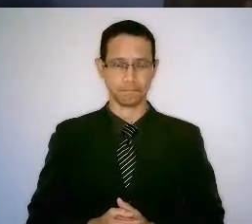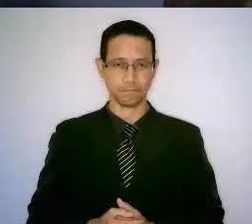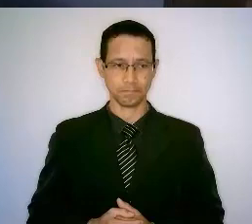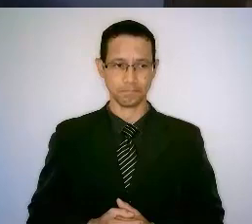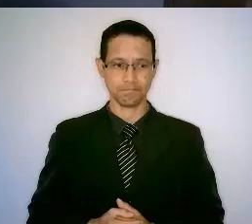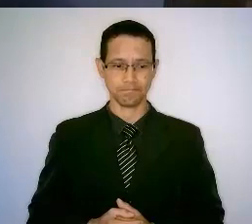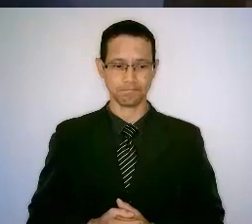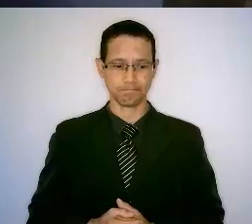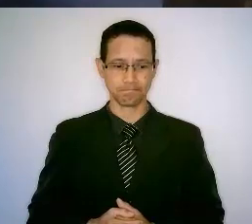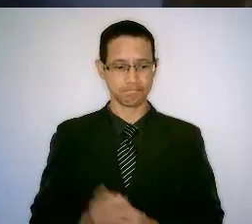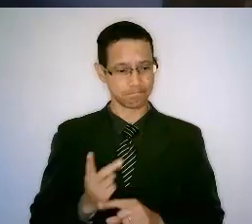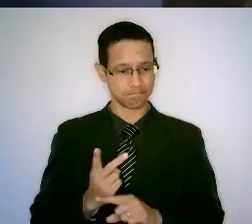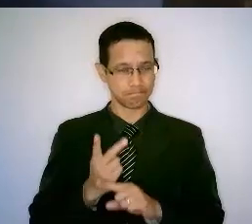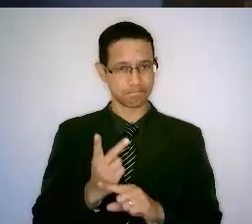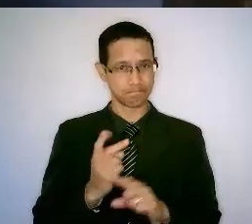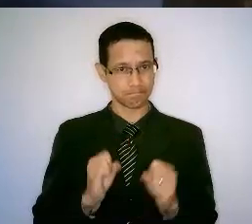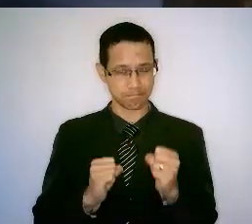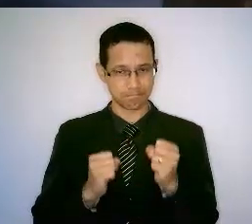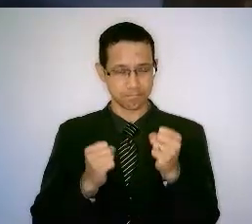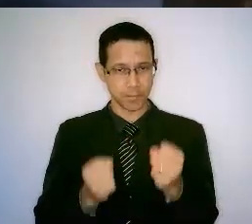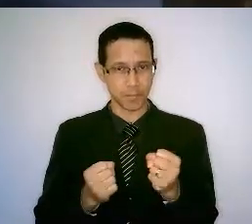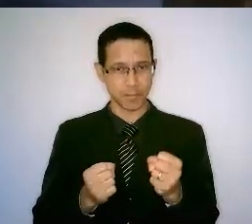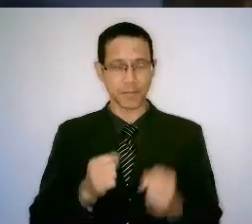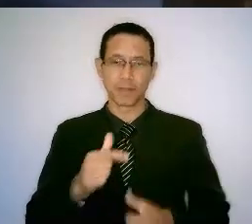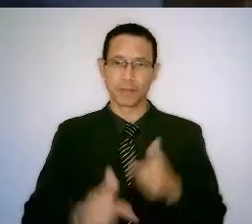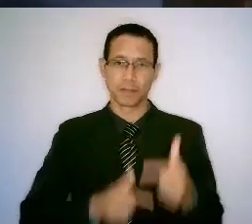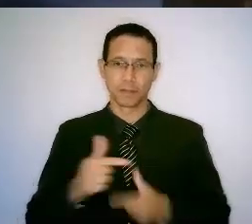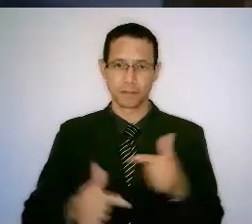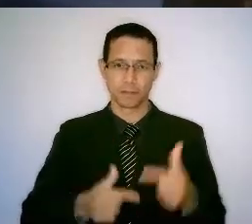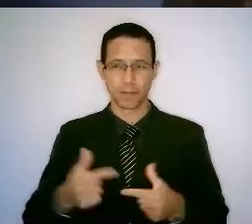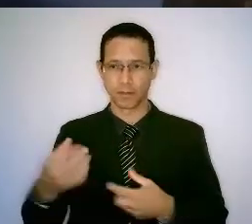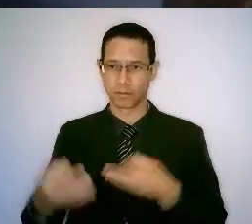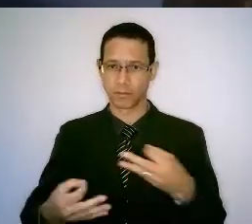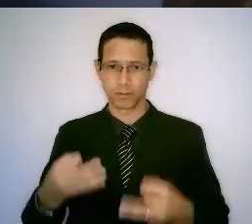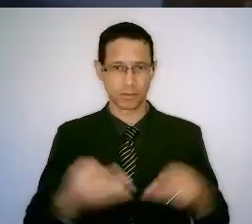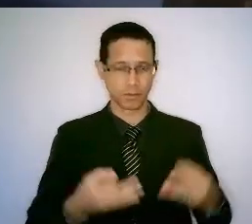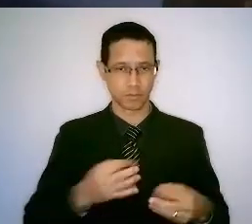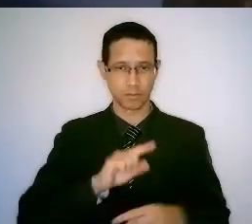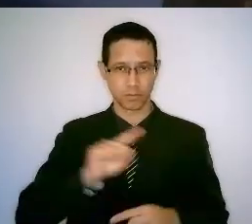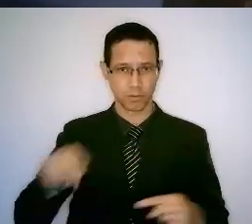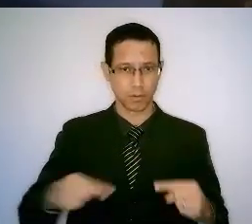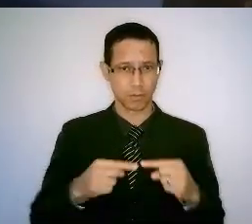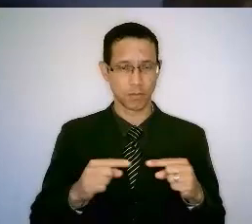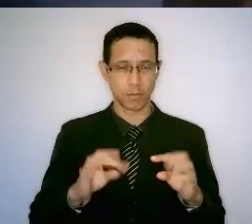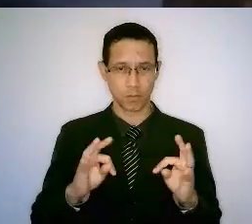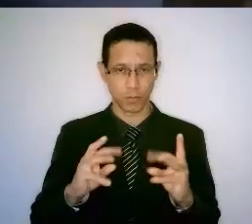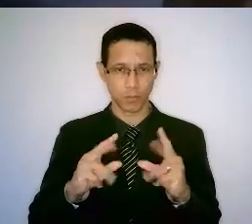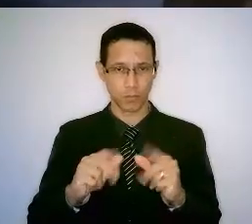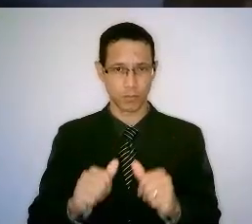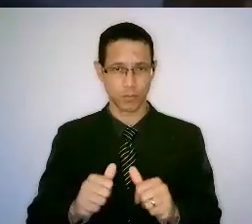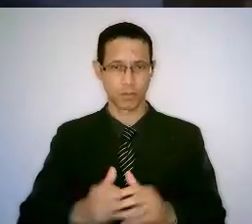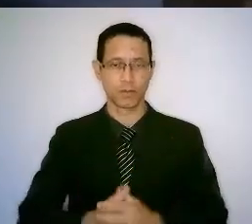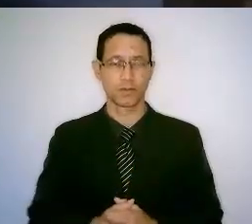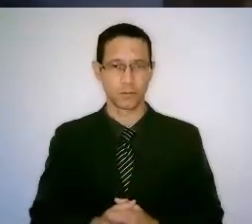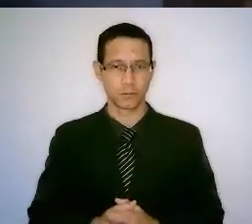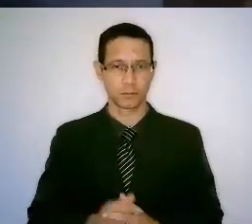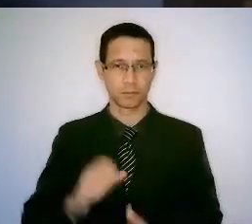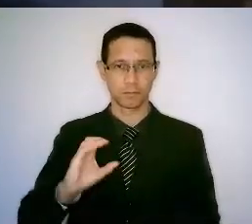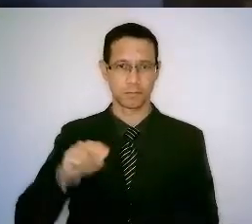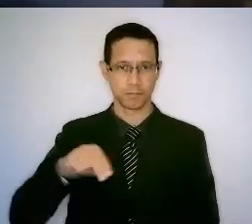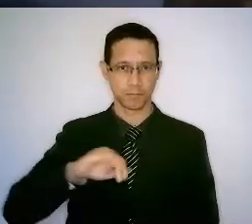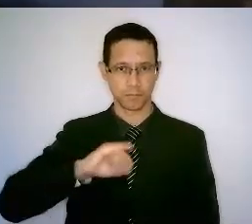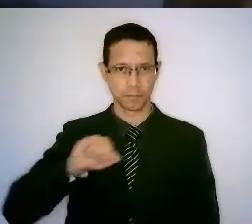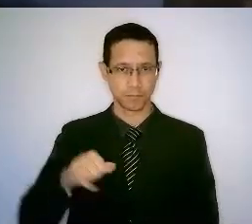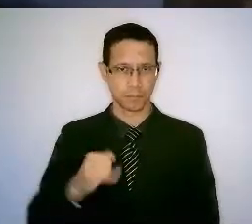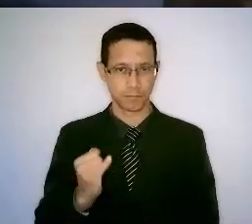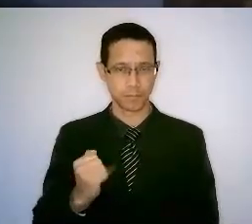buscar a excelência na prestação jurisdicional, que é o objetivo de todos nós, do CNJ e dos